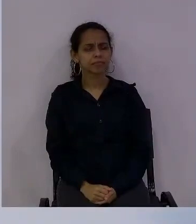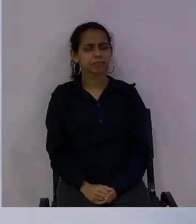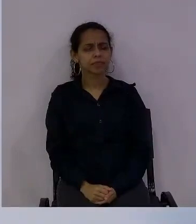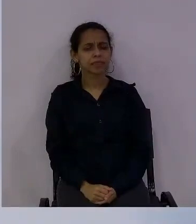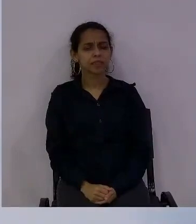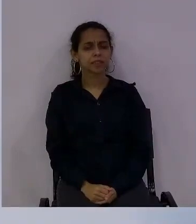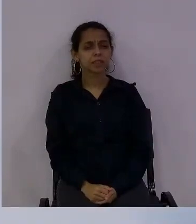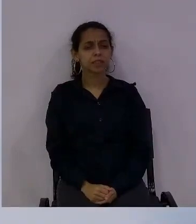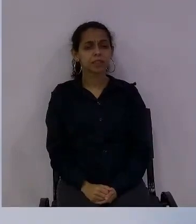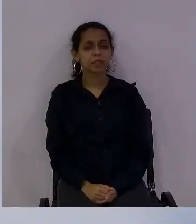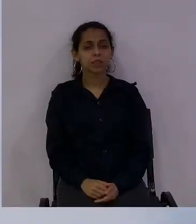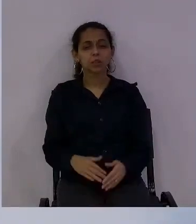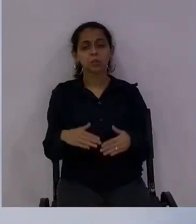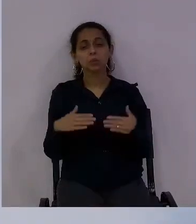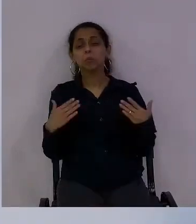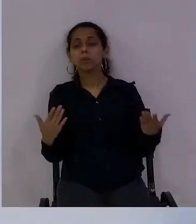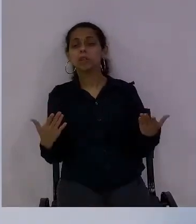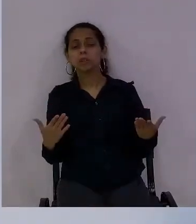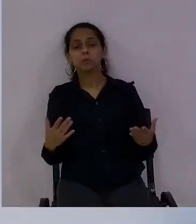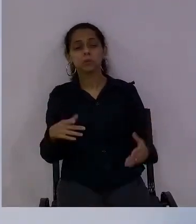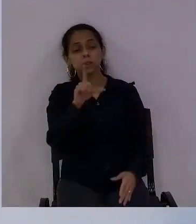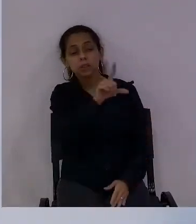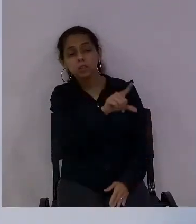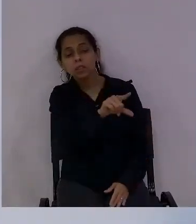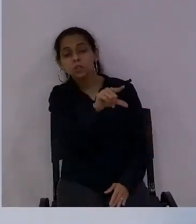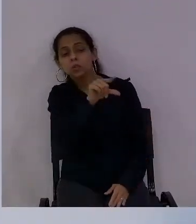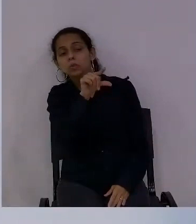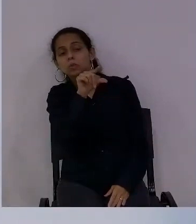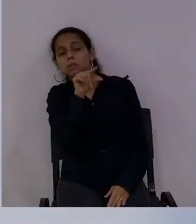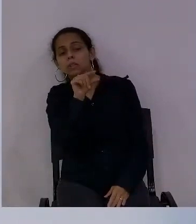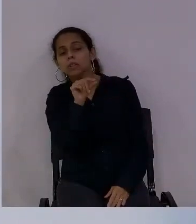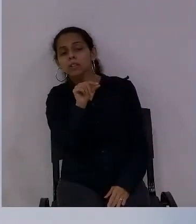Quando optamos por viver uma vida